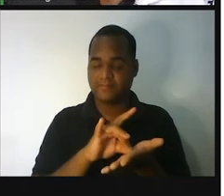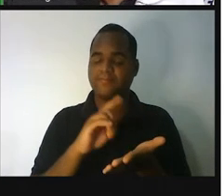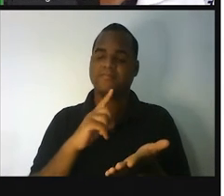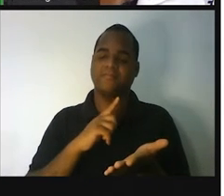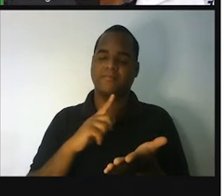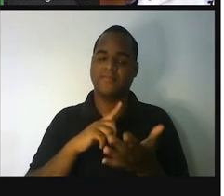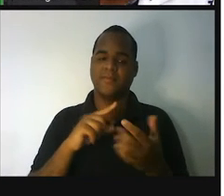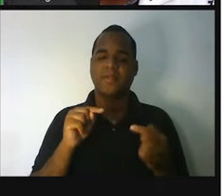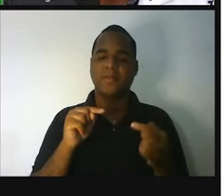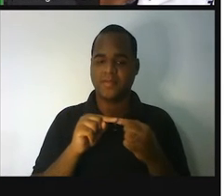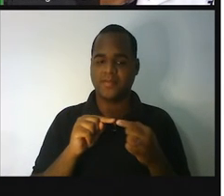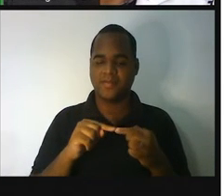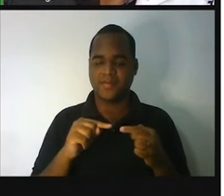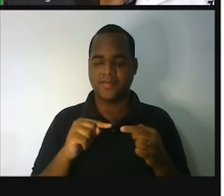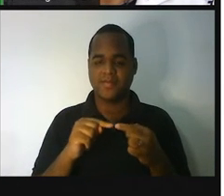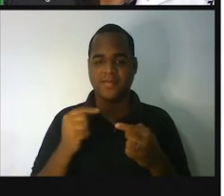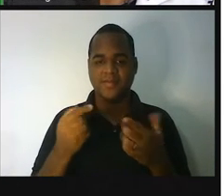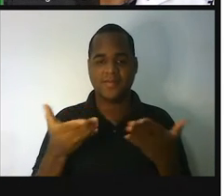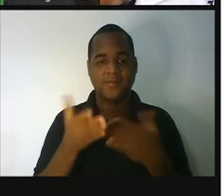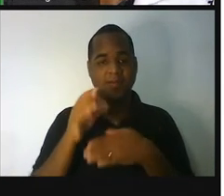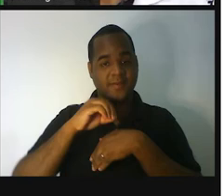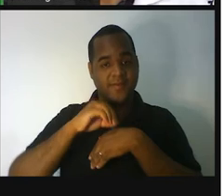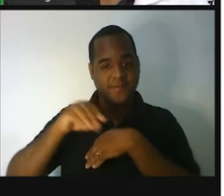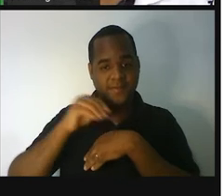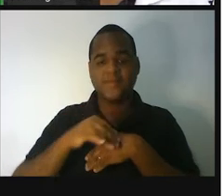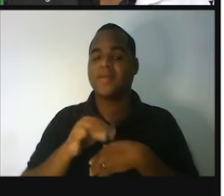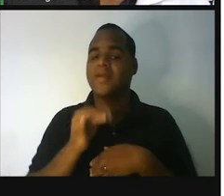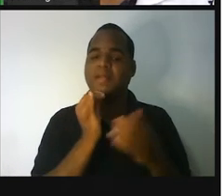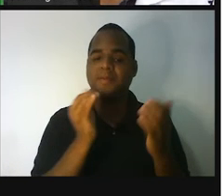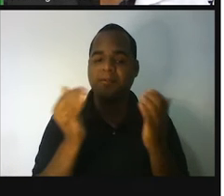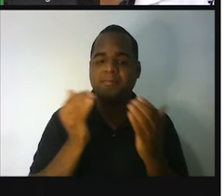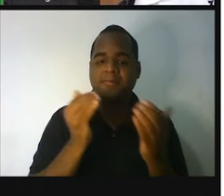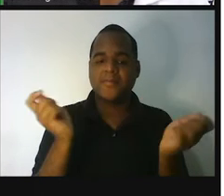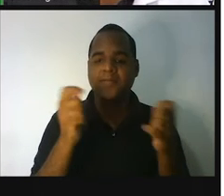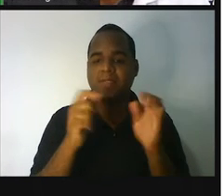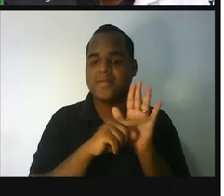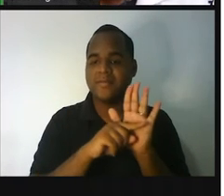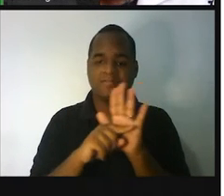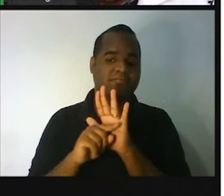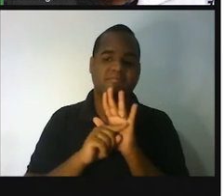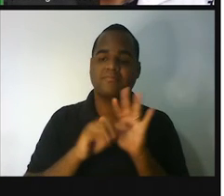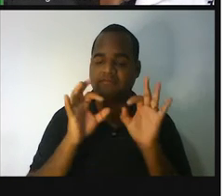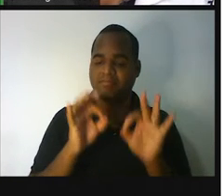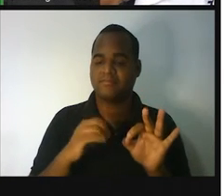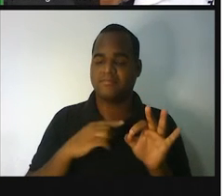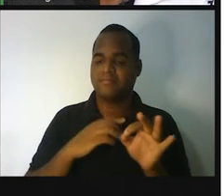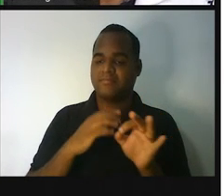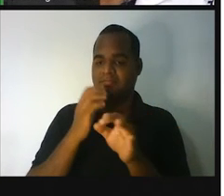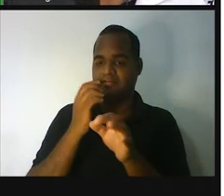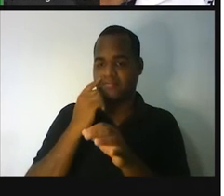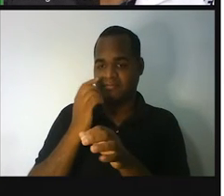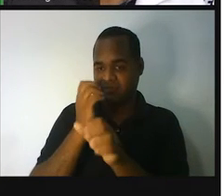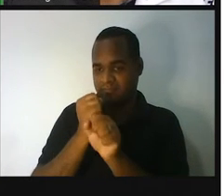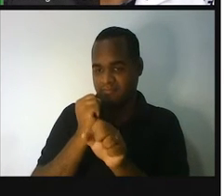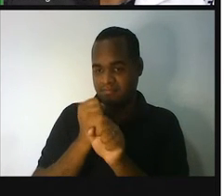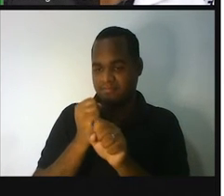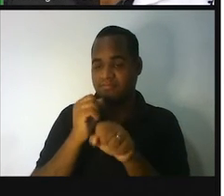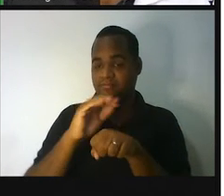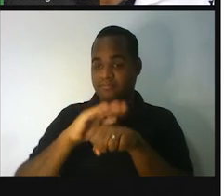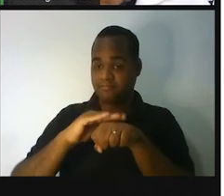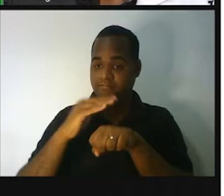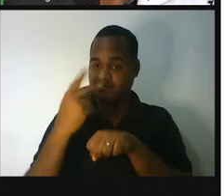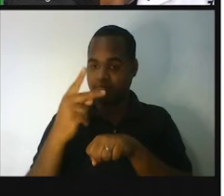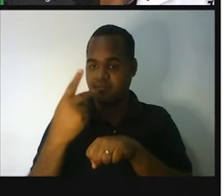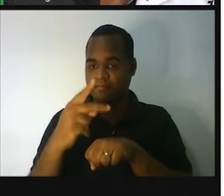eu vou trazer algumas alguns vizinhos com você que você